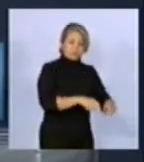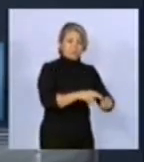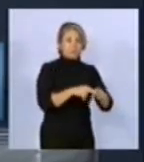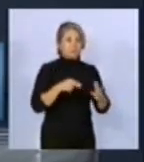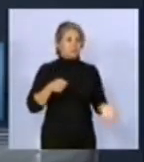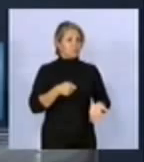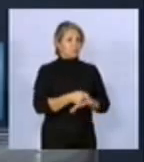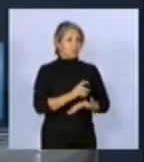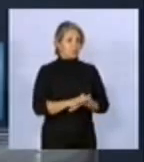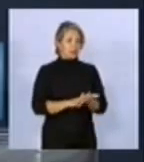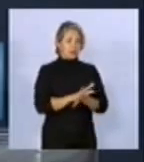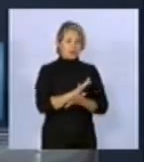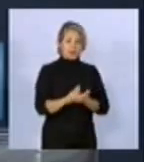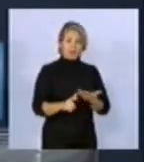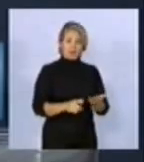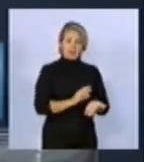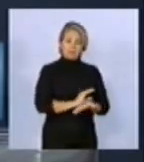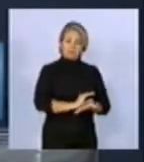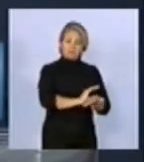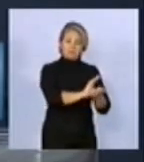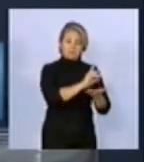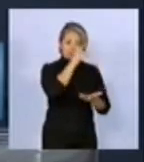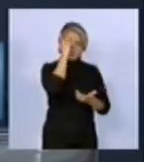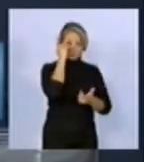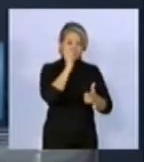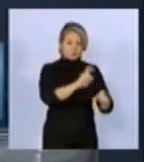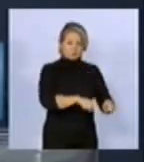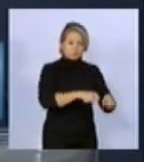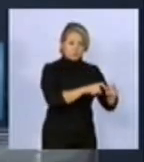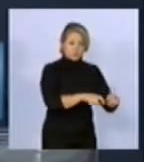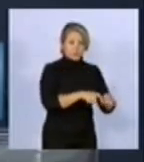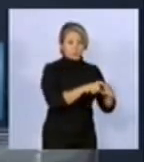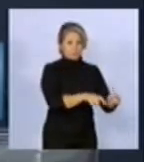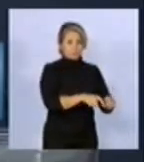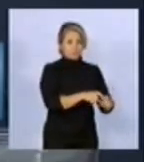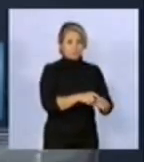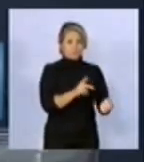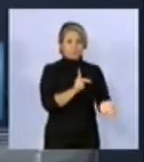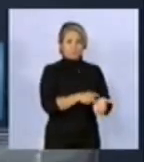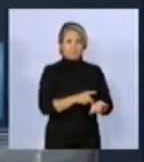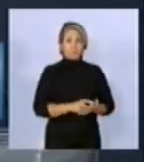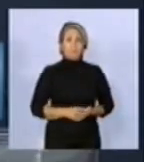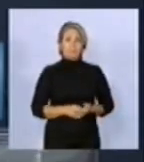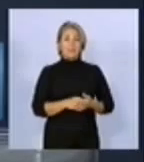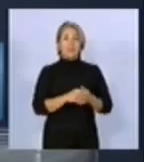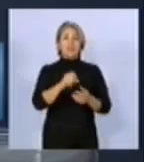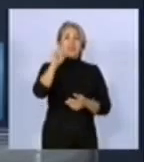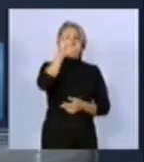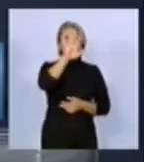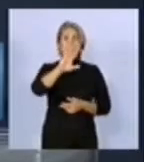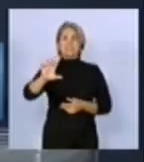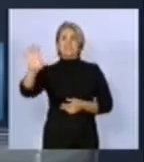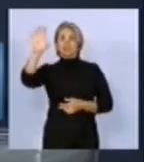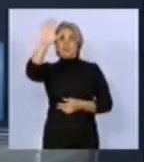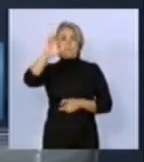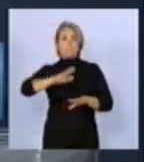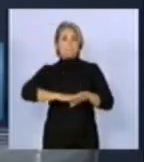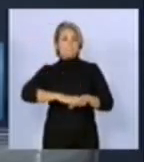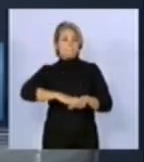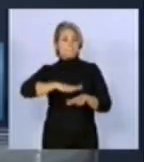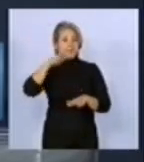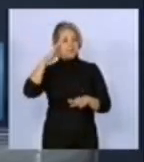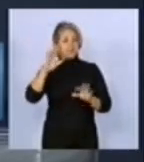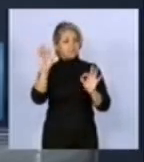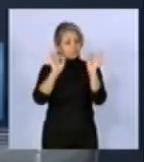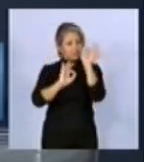os custos do cultivo do Agricultor a região mais preparada para a extinção da queima da